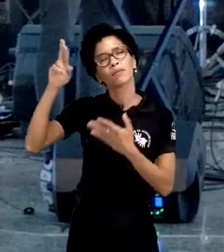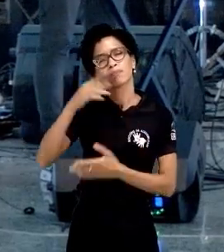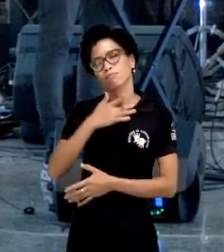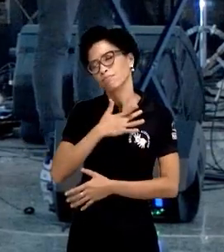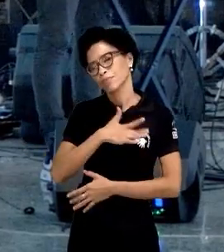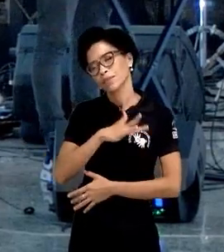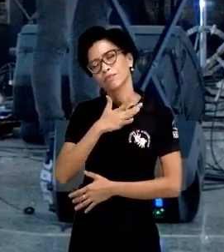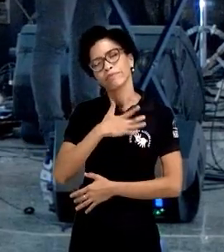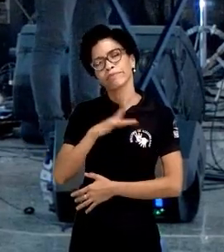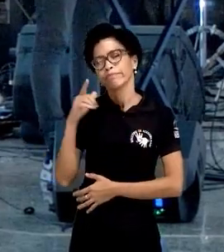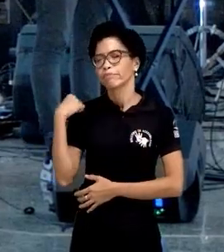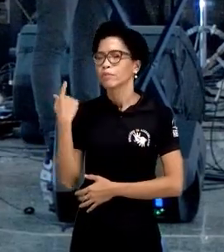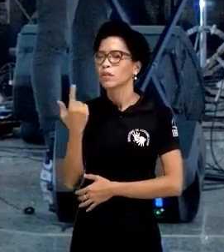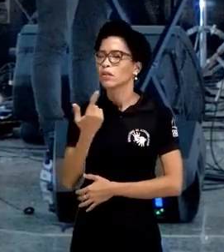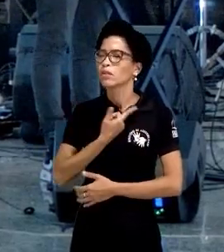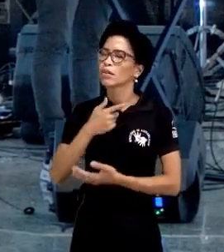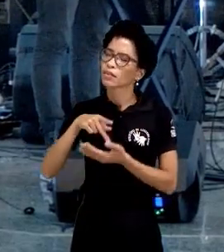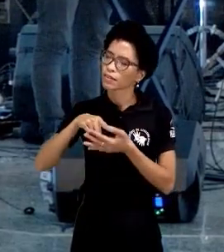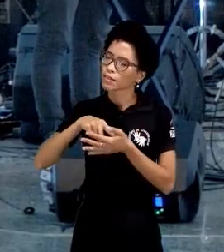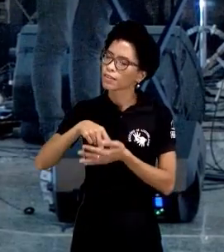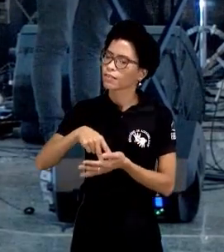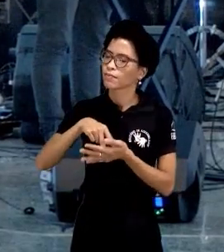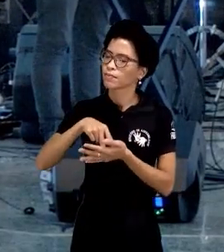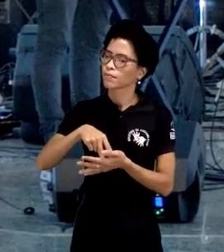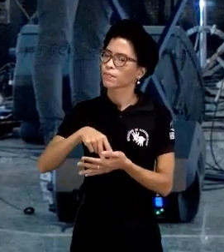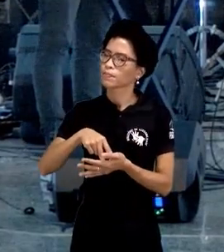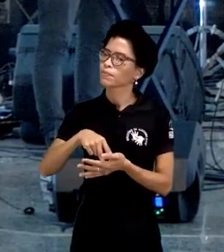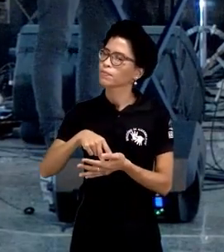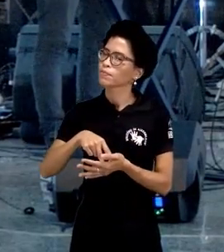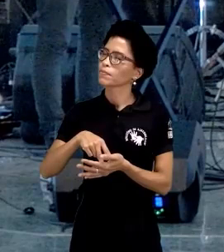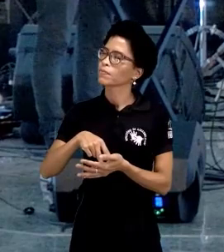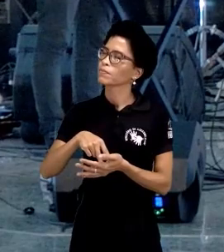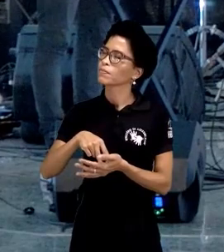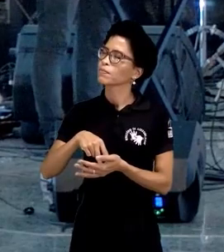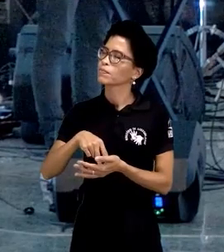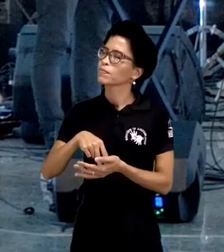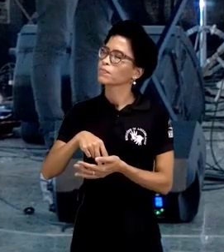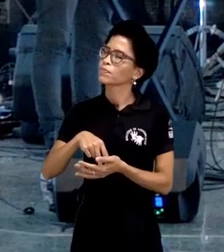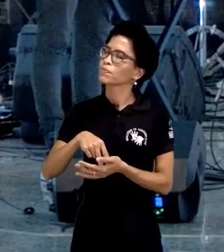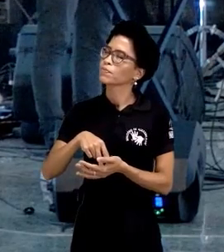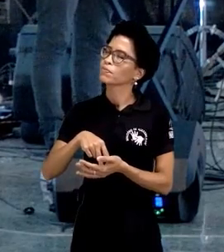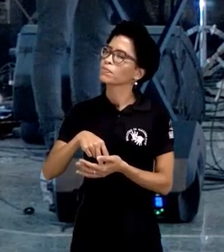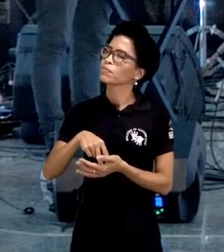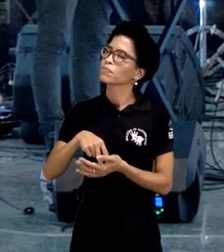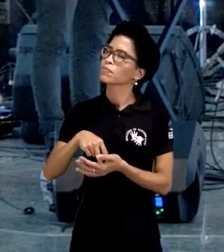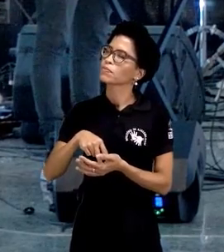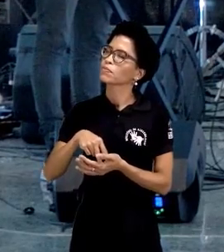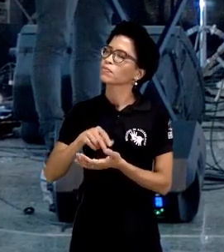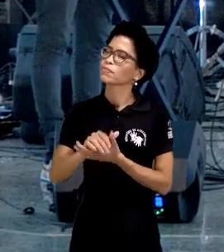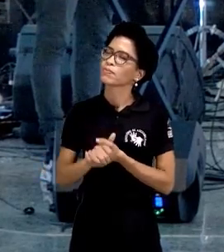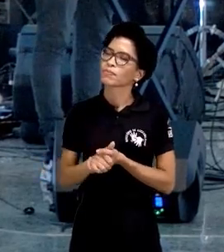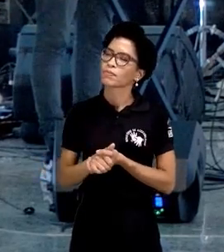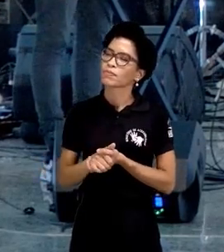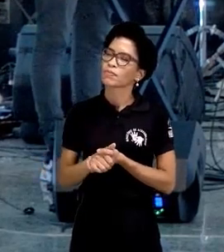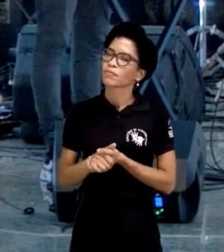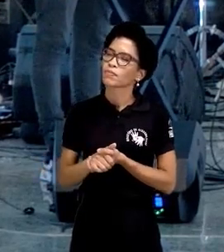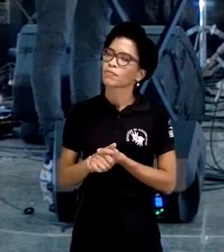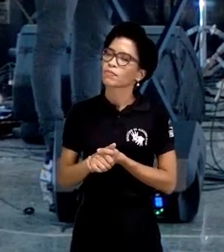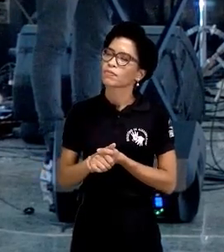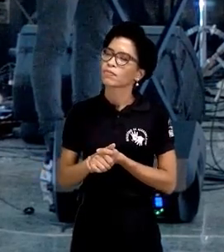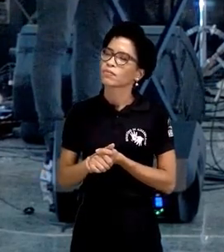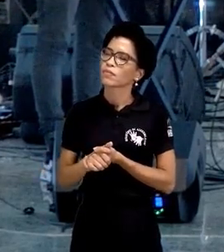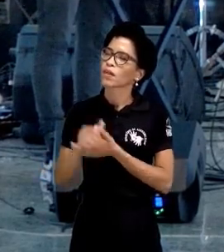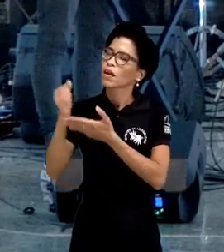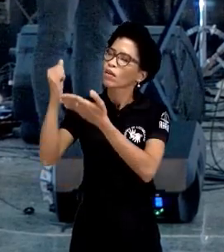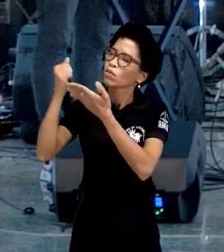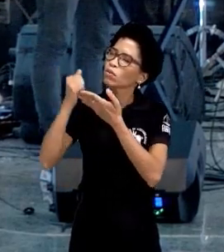Senhor Deus, obrigado porque o Senhor prometeu que estaria conosco nessa jornada, todos os dias. Pai, não permita que a gente esqueça disso em nenhum momento da